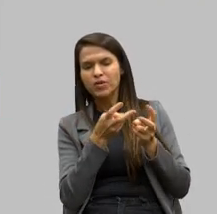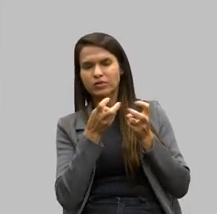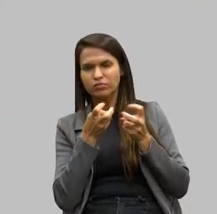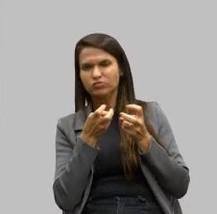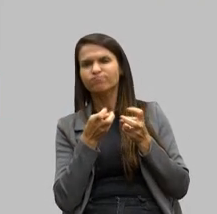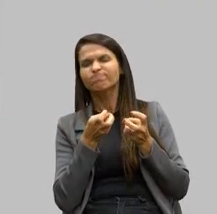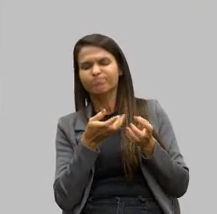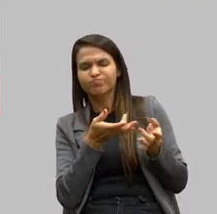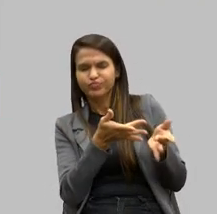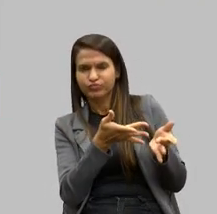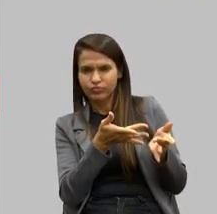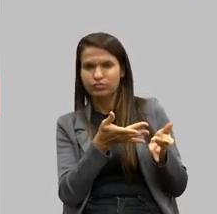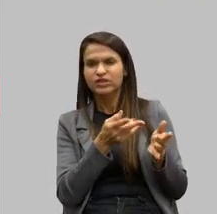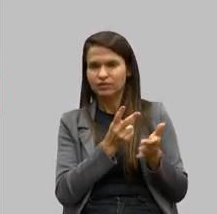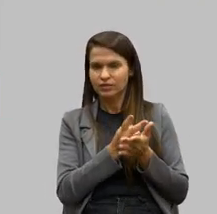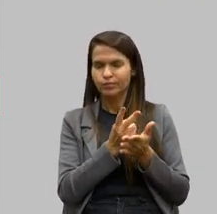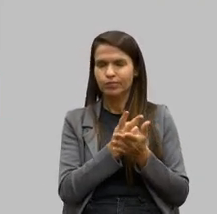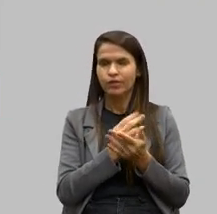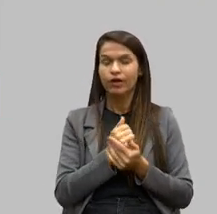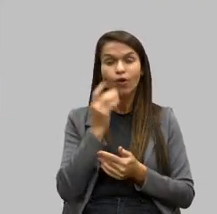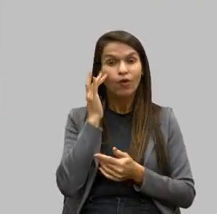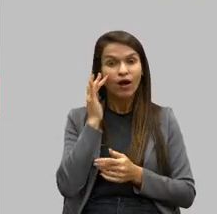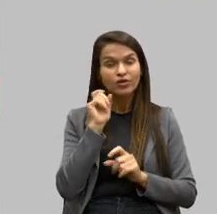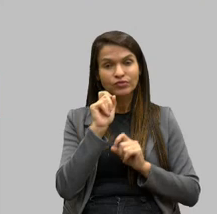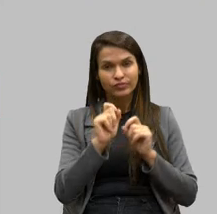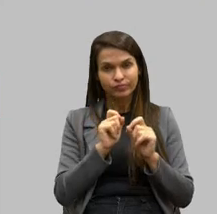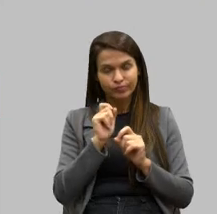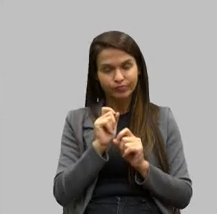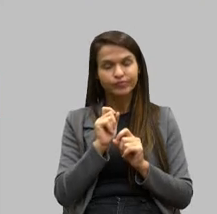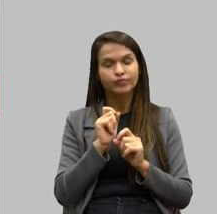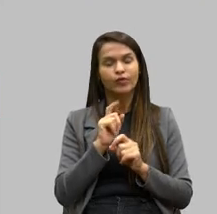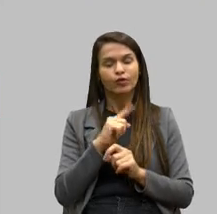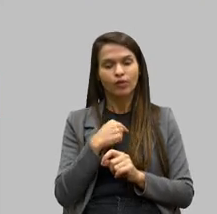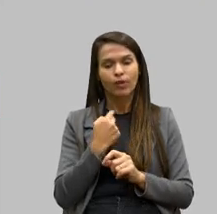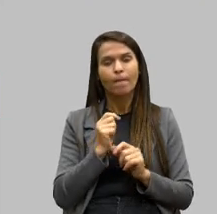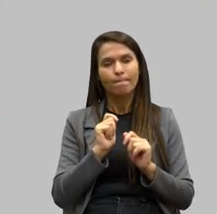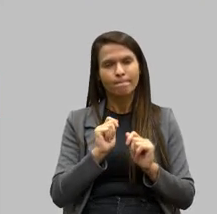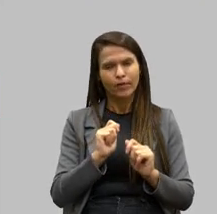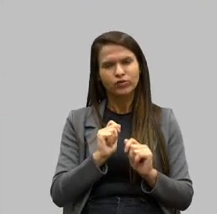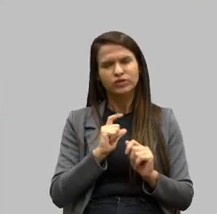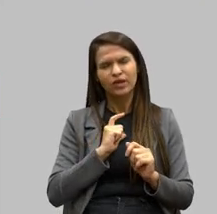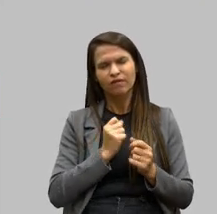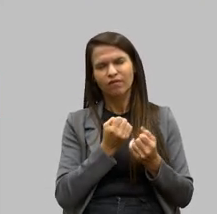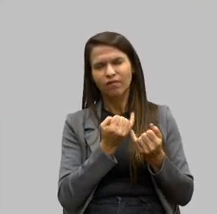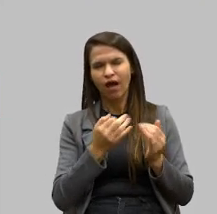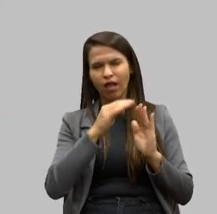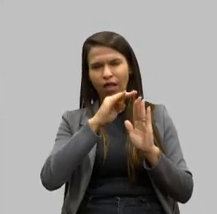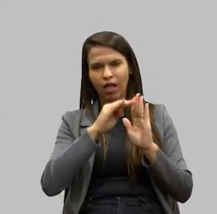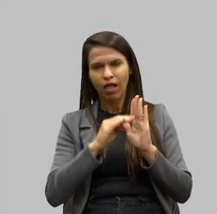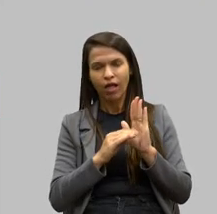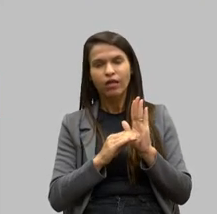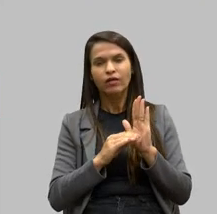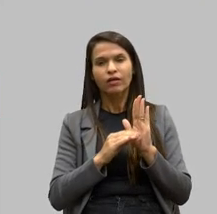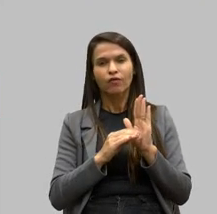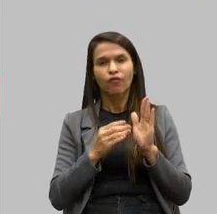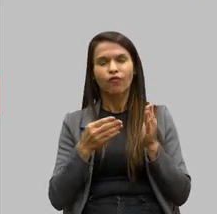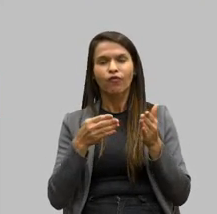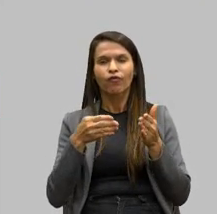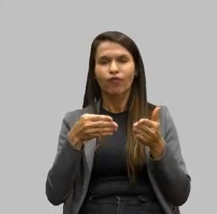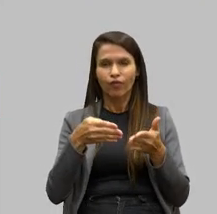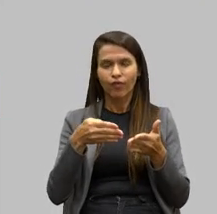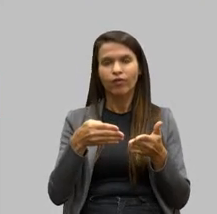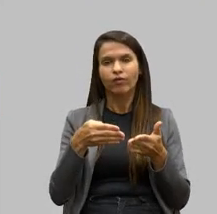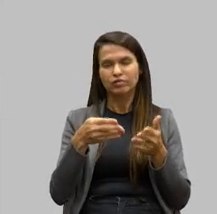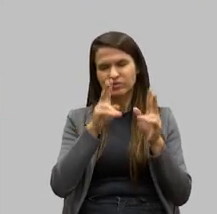Então, acho, o deputado, que a gente pode trazer diversas pautas e eu acho que é uma, devido à